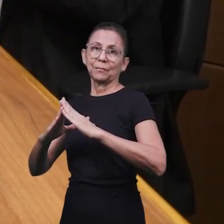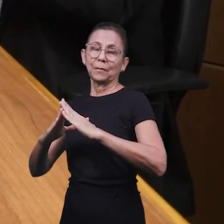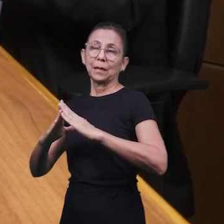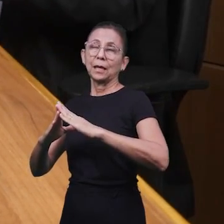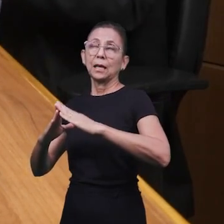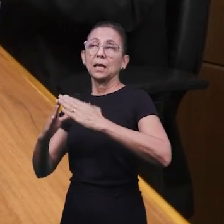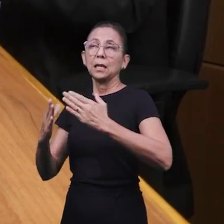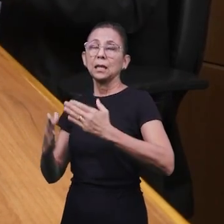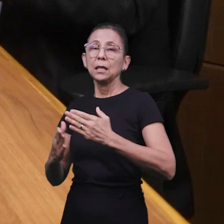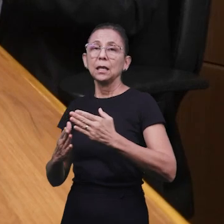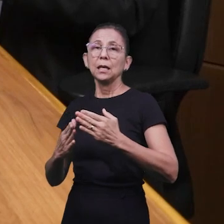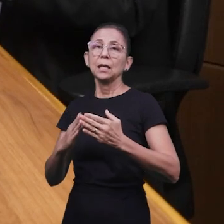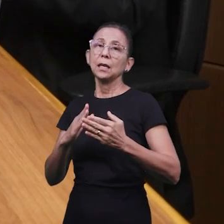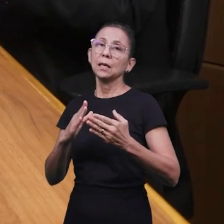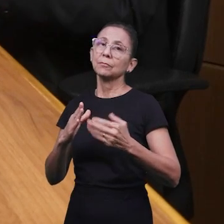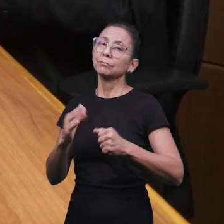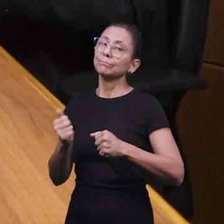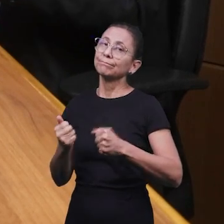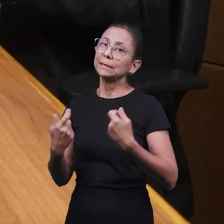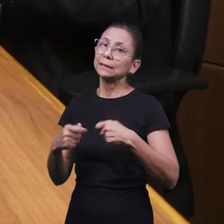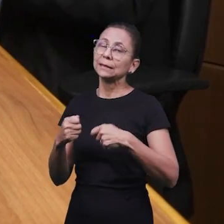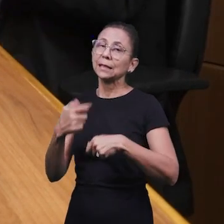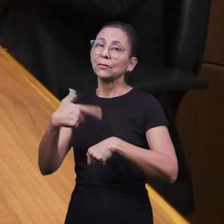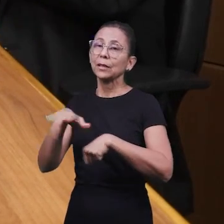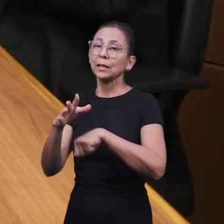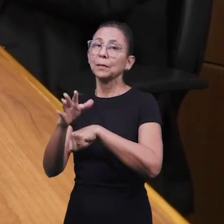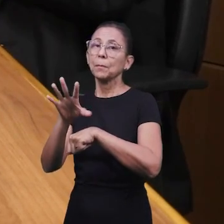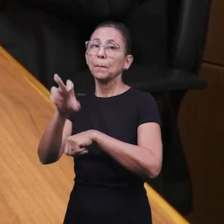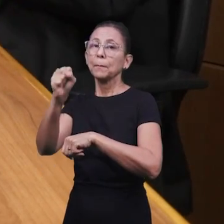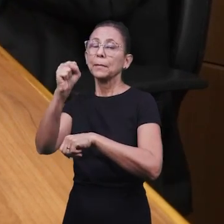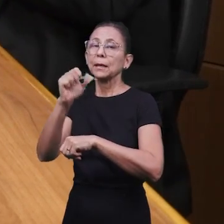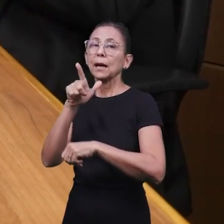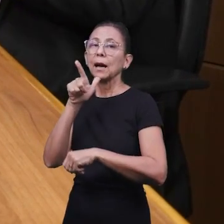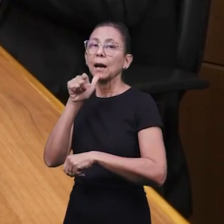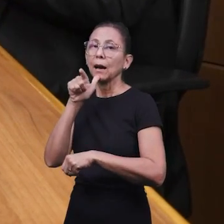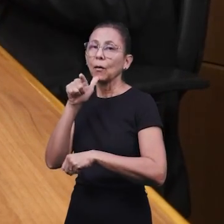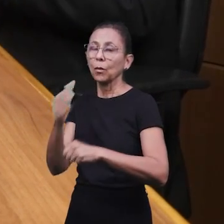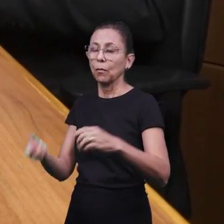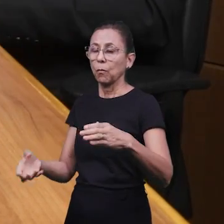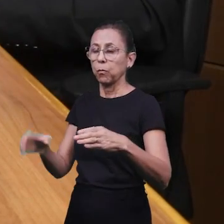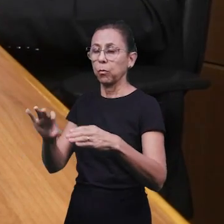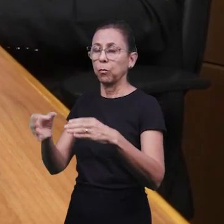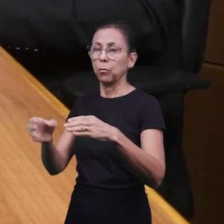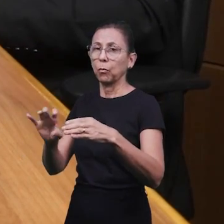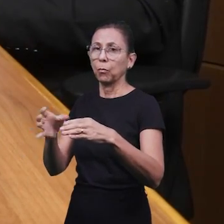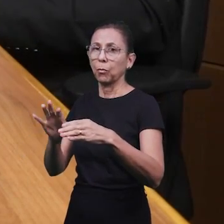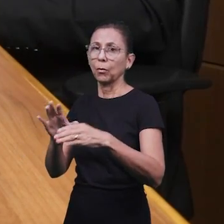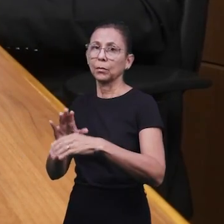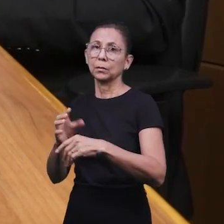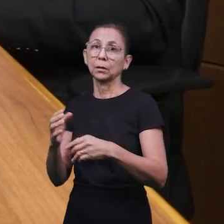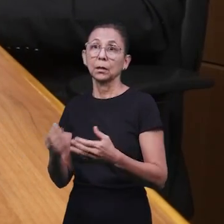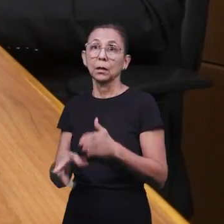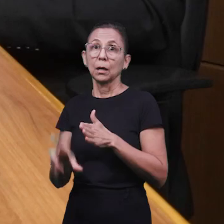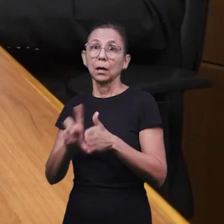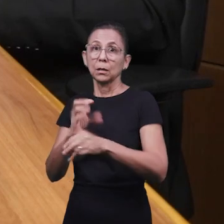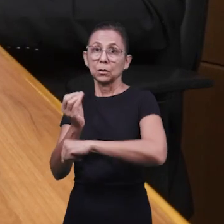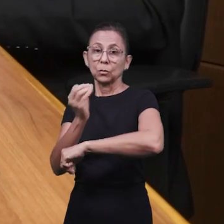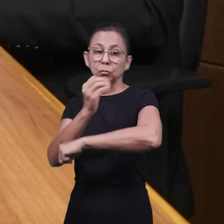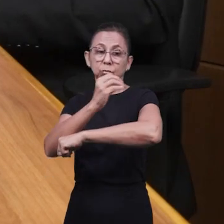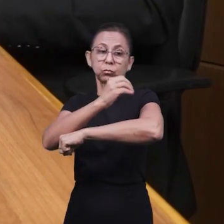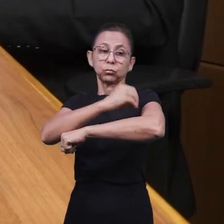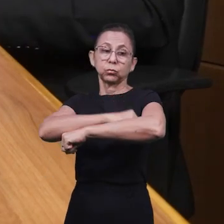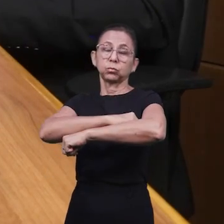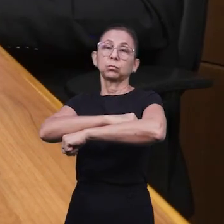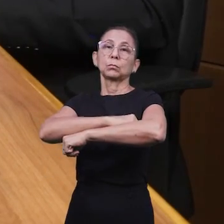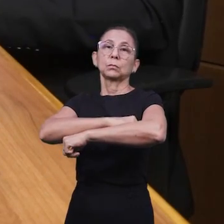era um poço que abastecia a cidade, ali para trazer a água para abastecer a casa. Por isso, essa abordagem que você fez, era a hora das